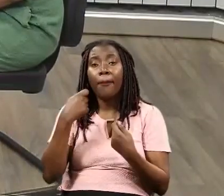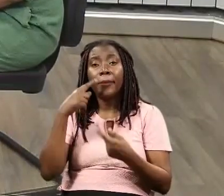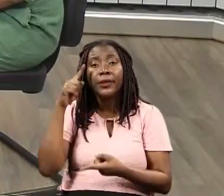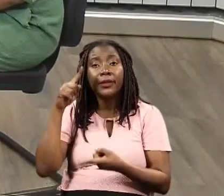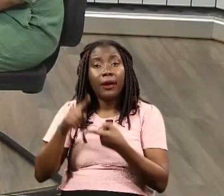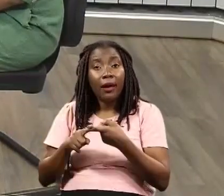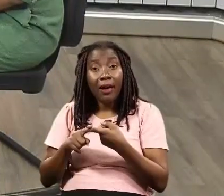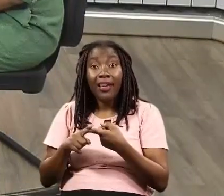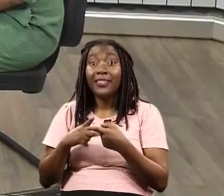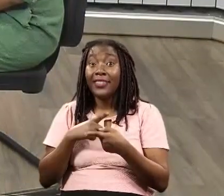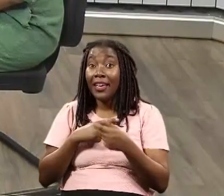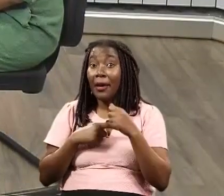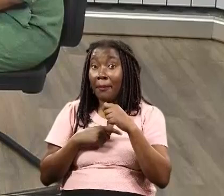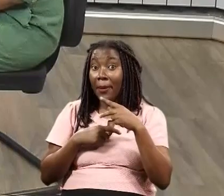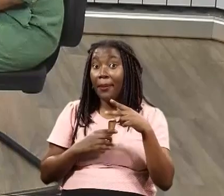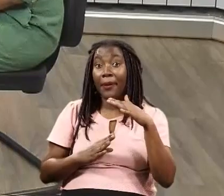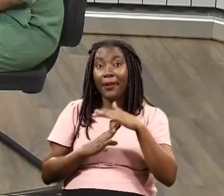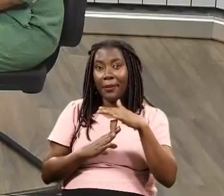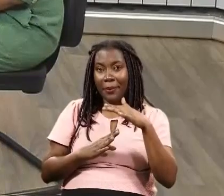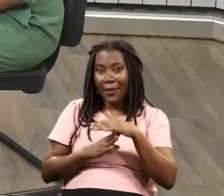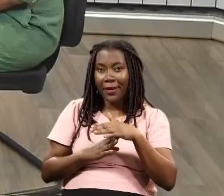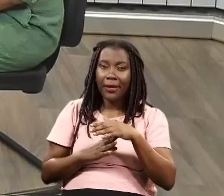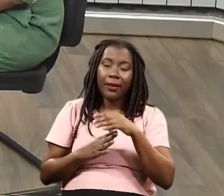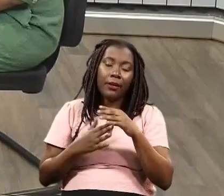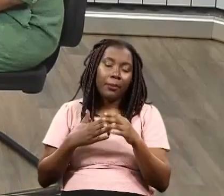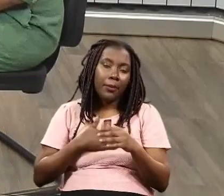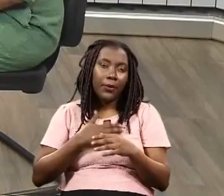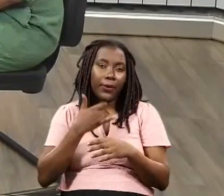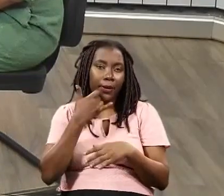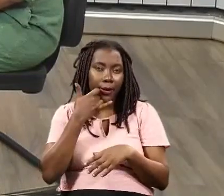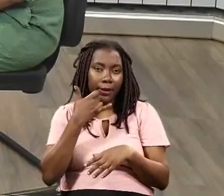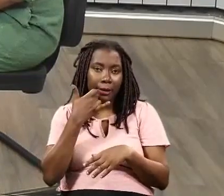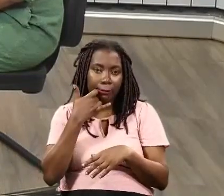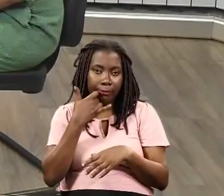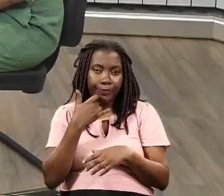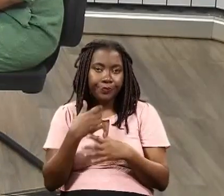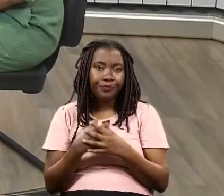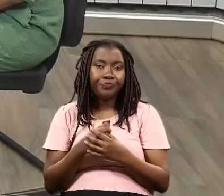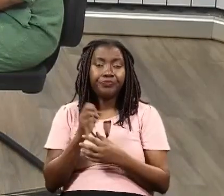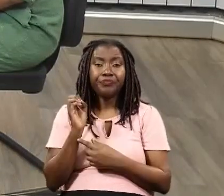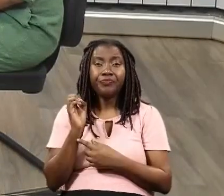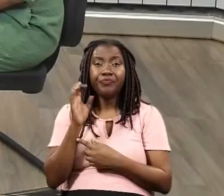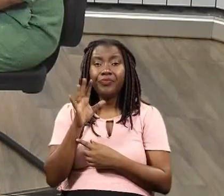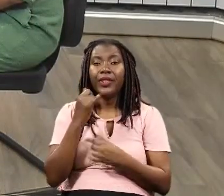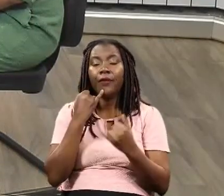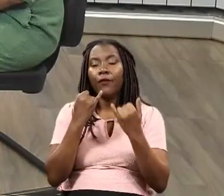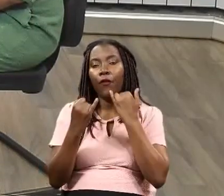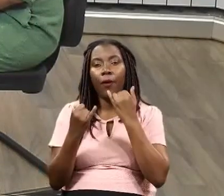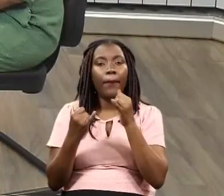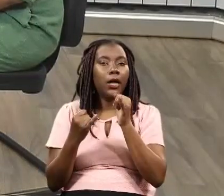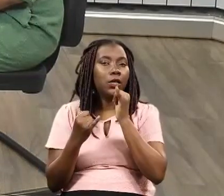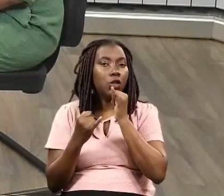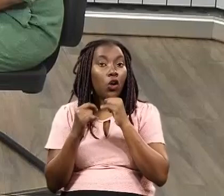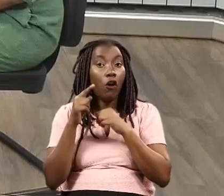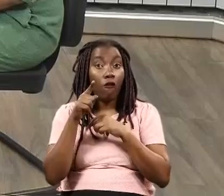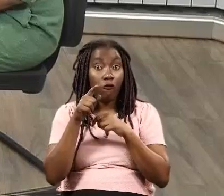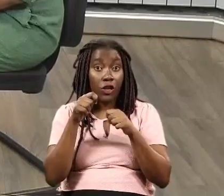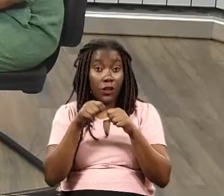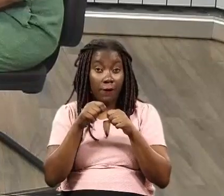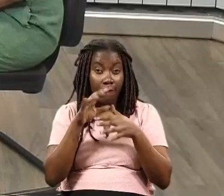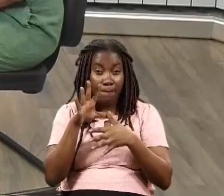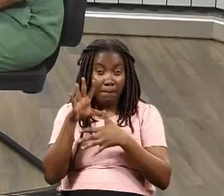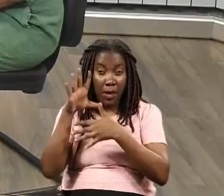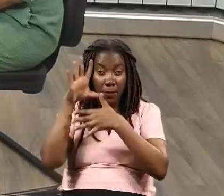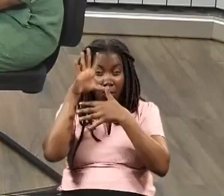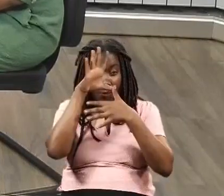quando você usa o telefone, o meu telefone, ele aparecem informações do tipo, olha, você faz um mapeamento